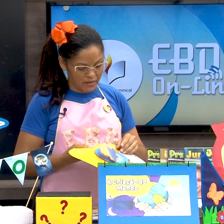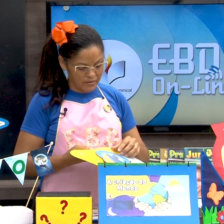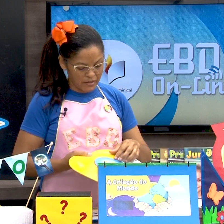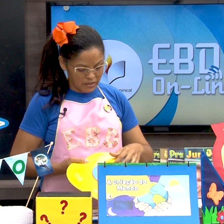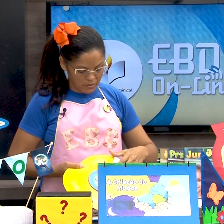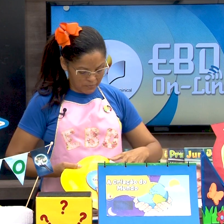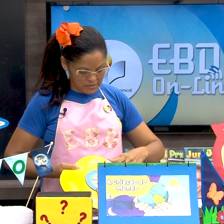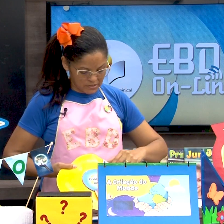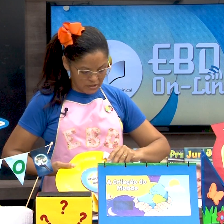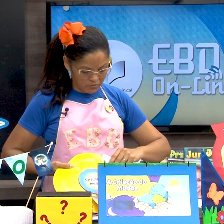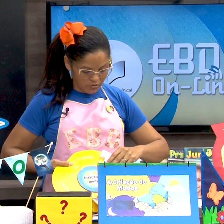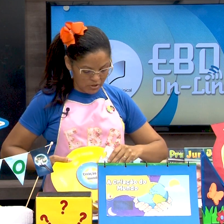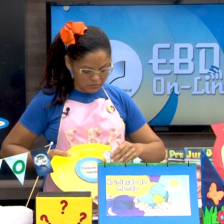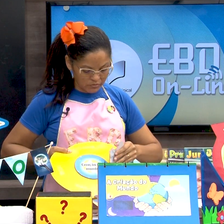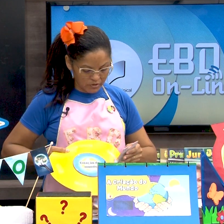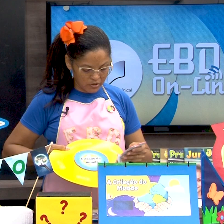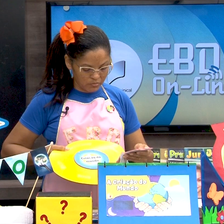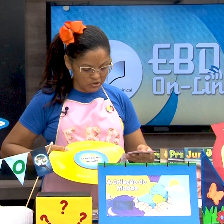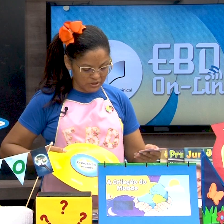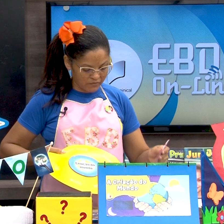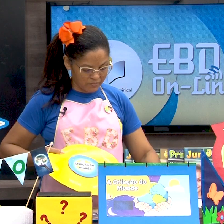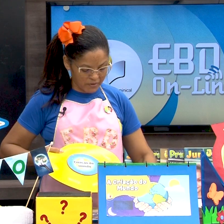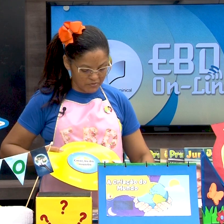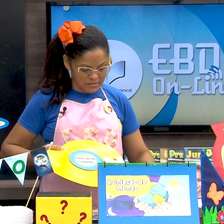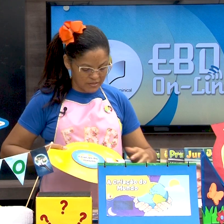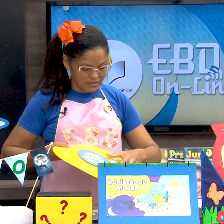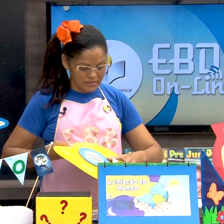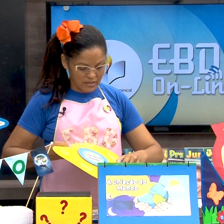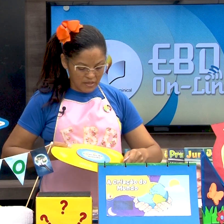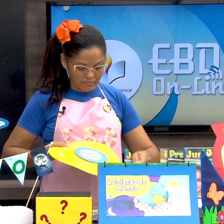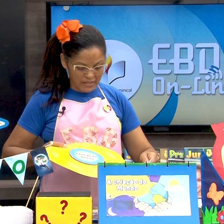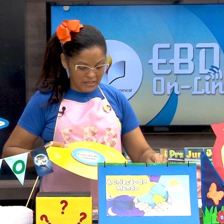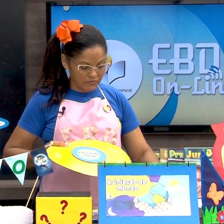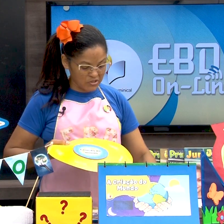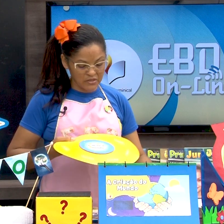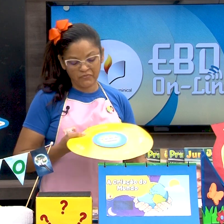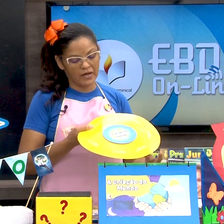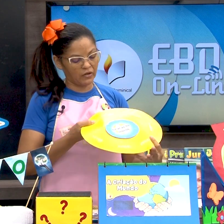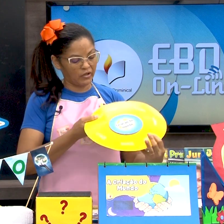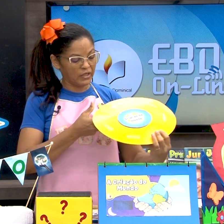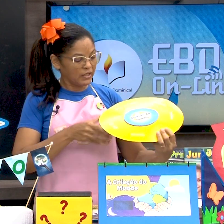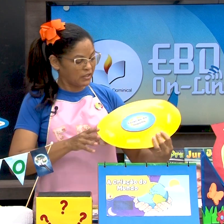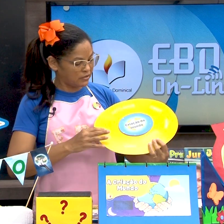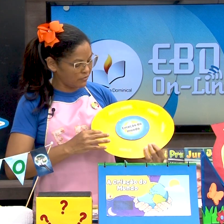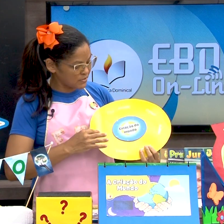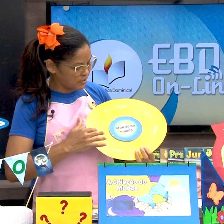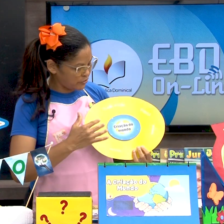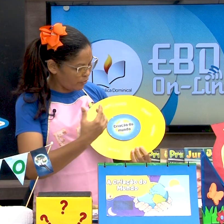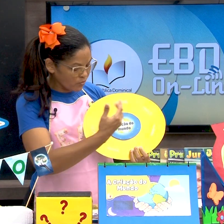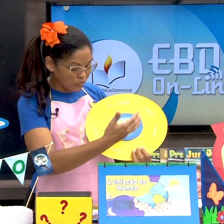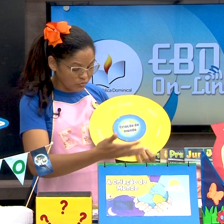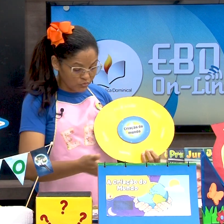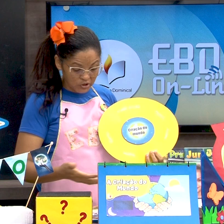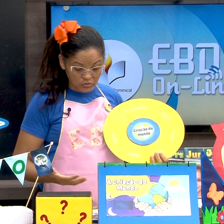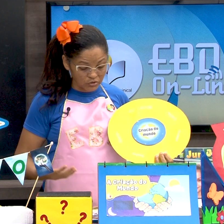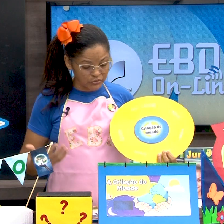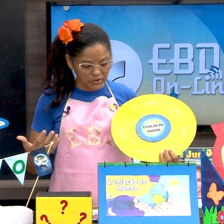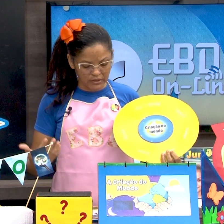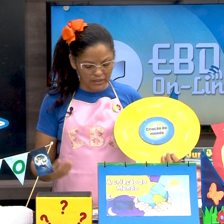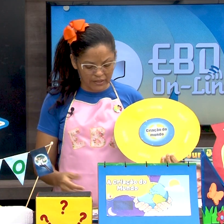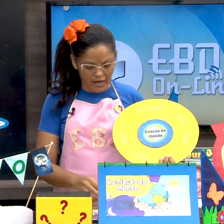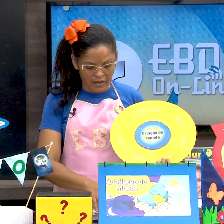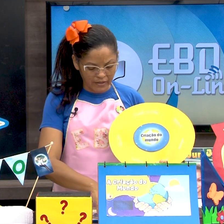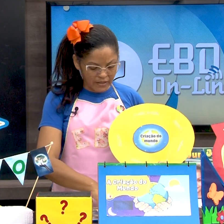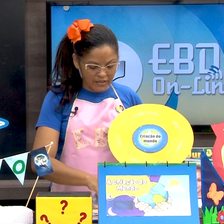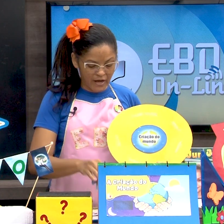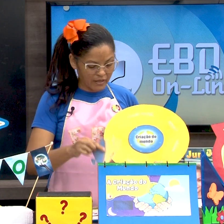para ficar em pezinho enquanto eu mostrava para vocês mas aí você fala que Deus criou o mundo e tudo